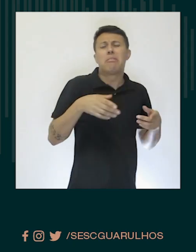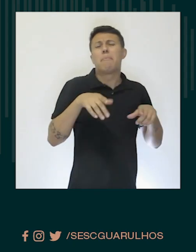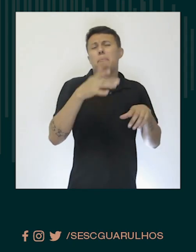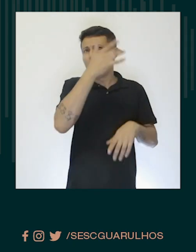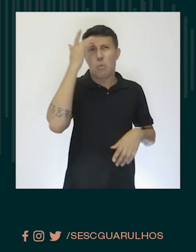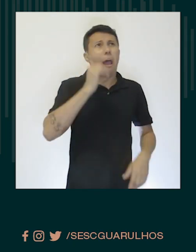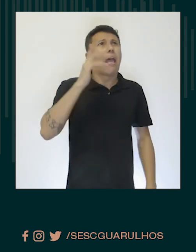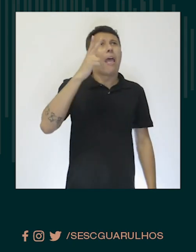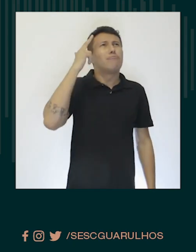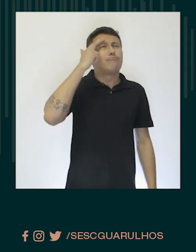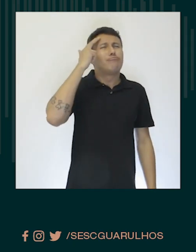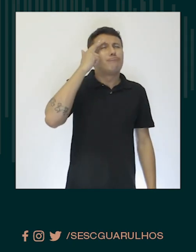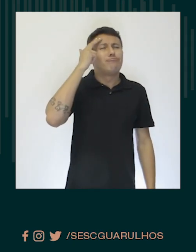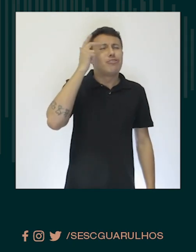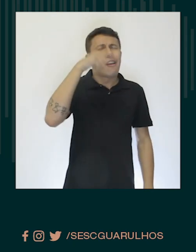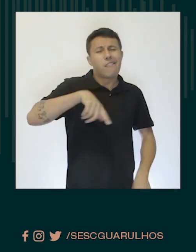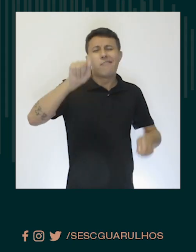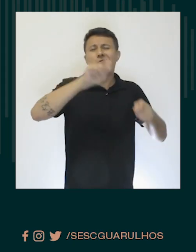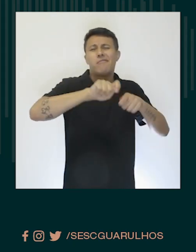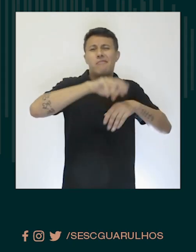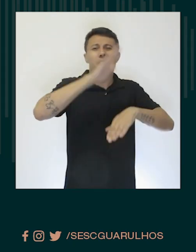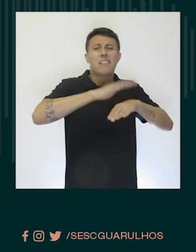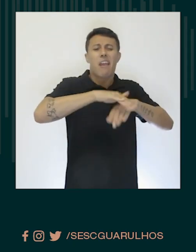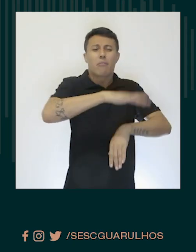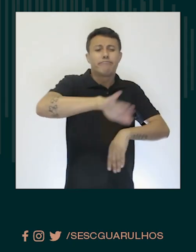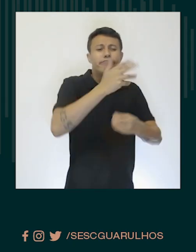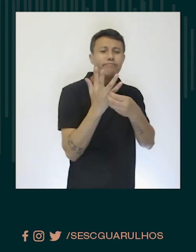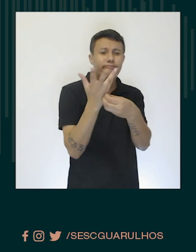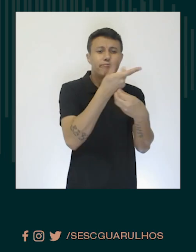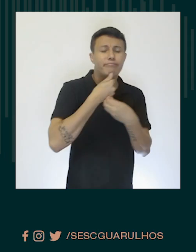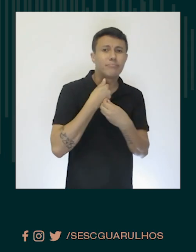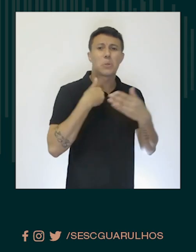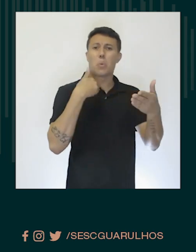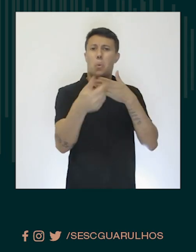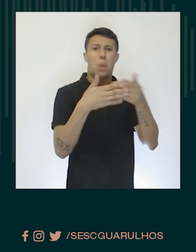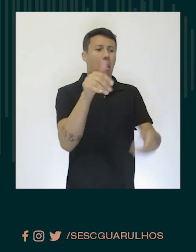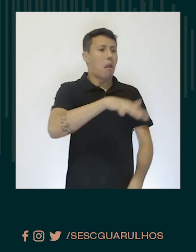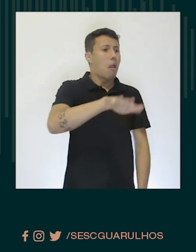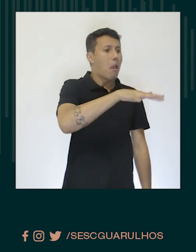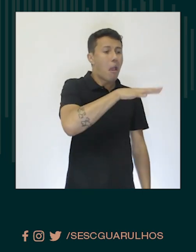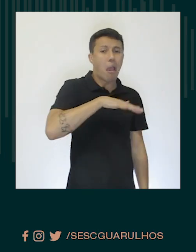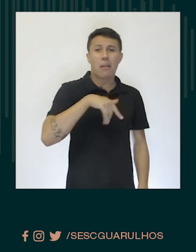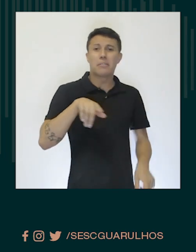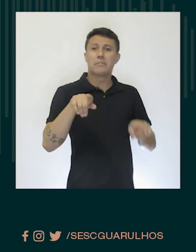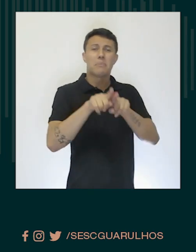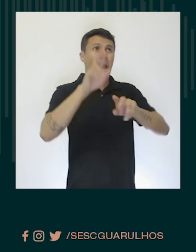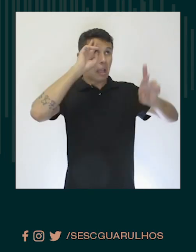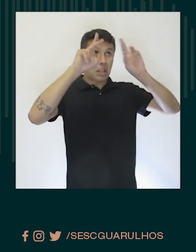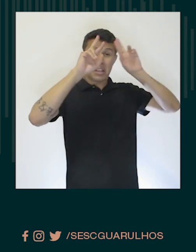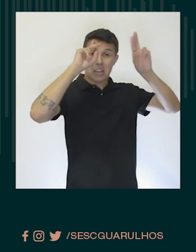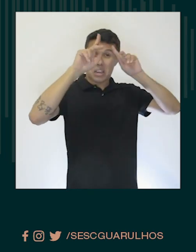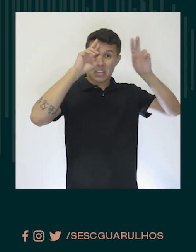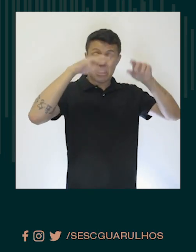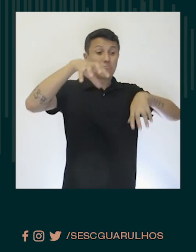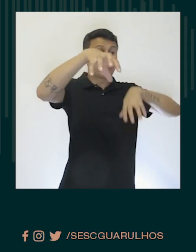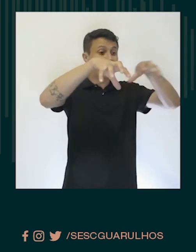que sonha em executar um trabalho artístico ou qualquer outra área, porque a criatividade está inserida